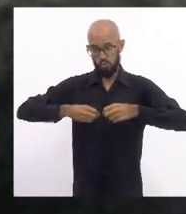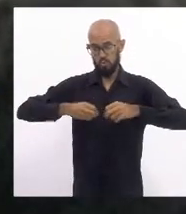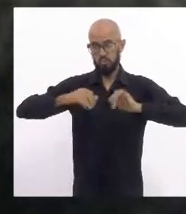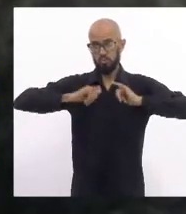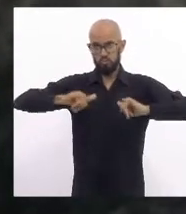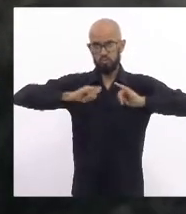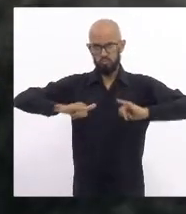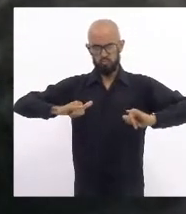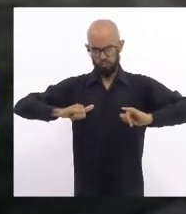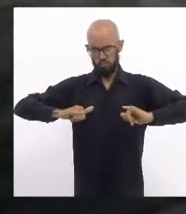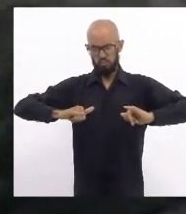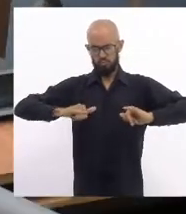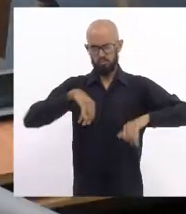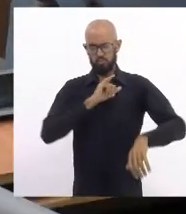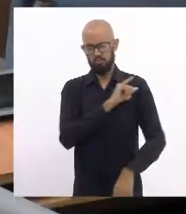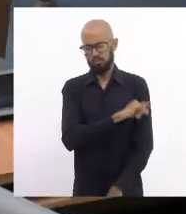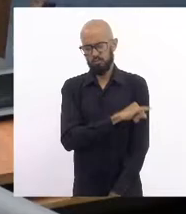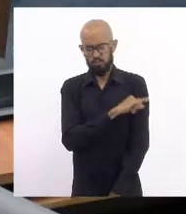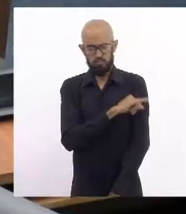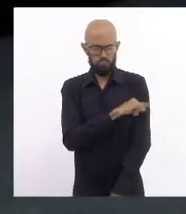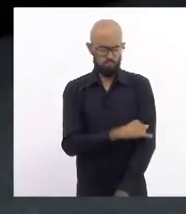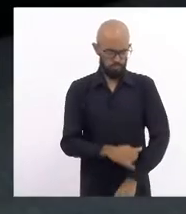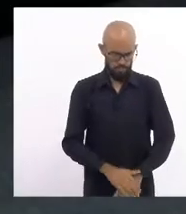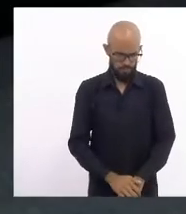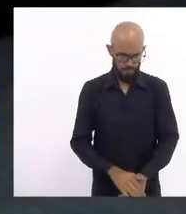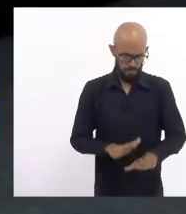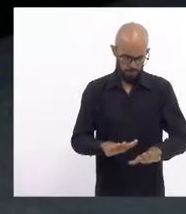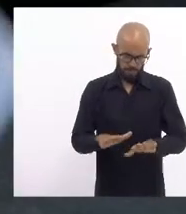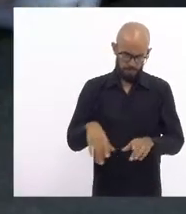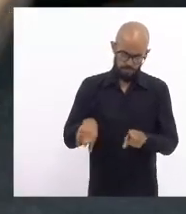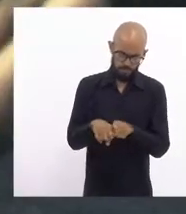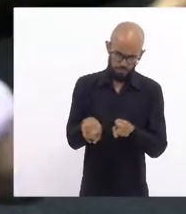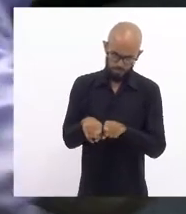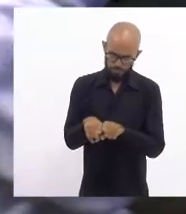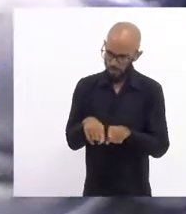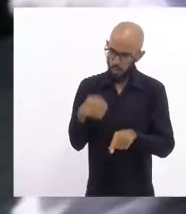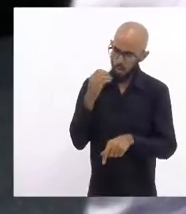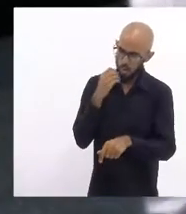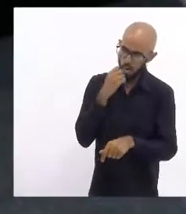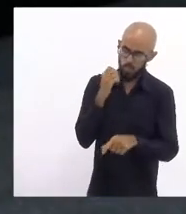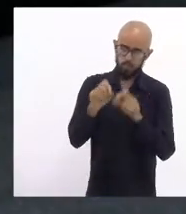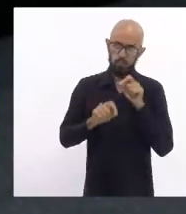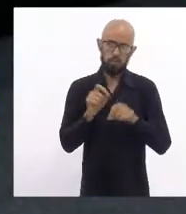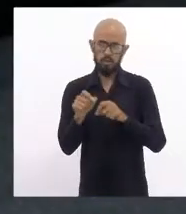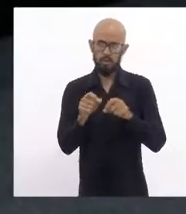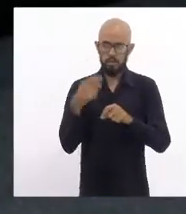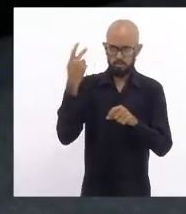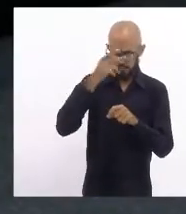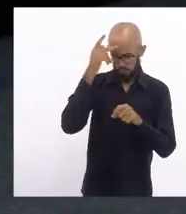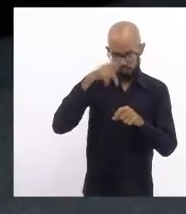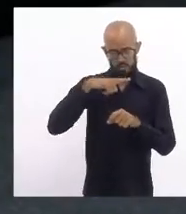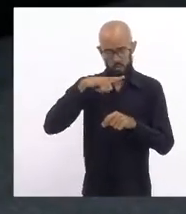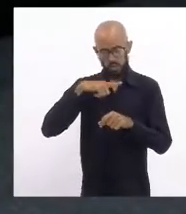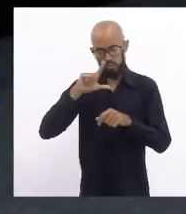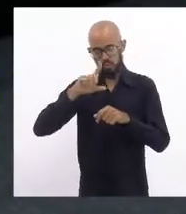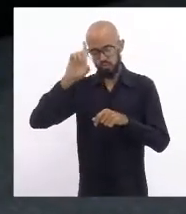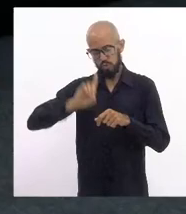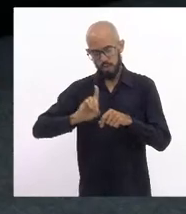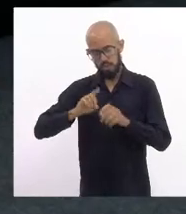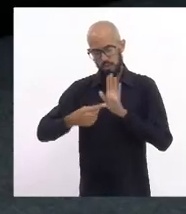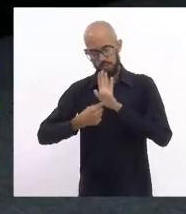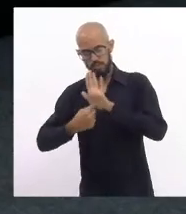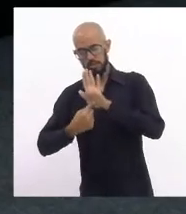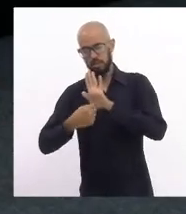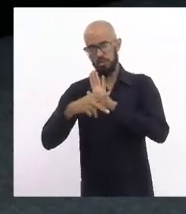Por outro lado, senhor presidente, é óbvio que as pessoas têm o direito de apresentar os seus projetos e nós temos